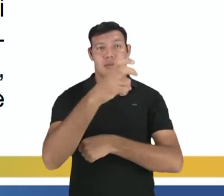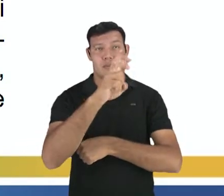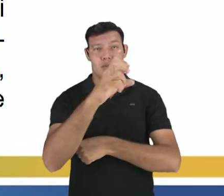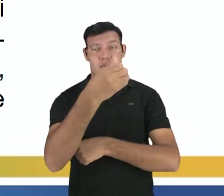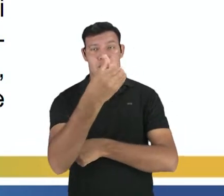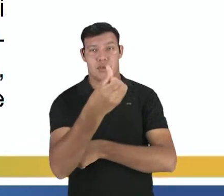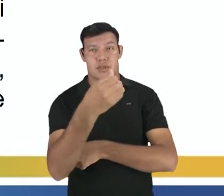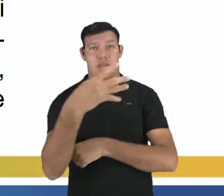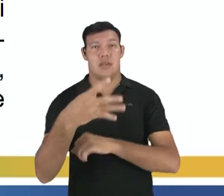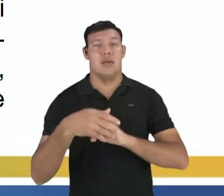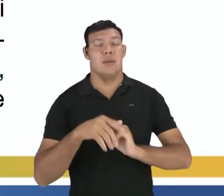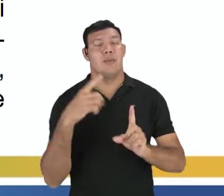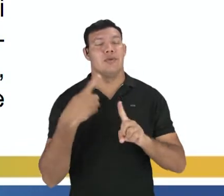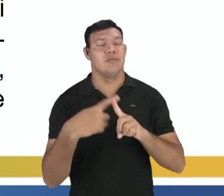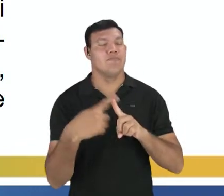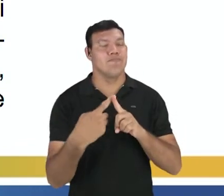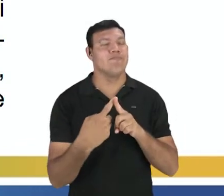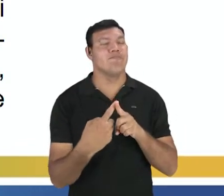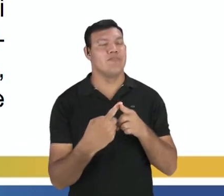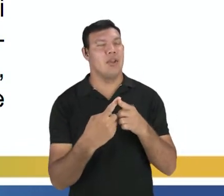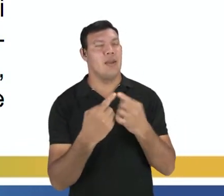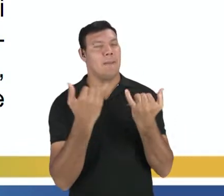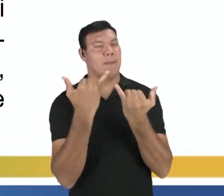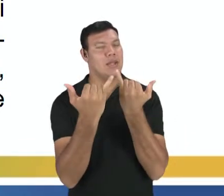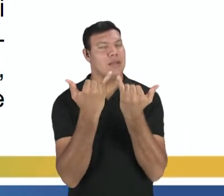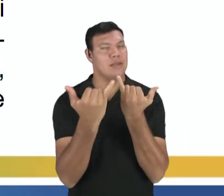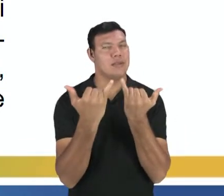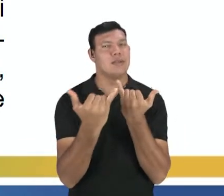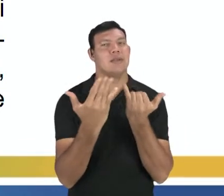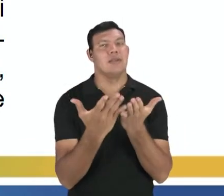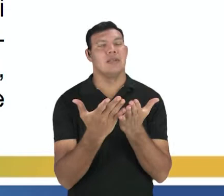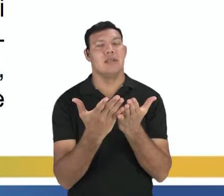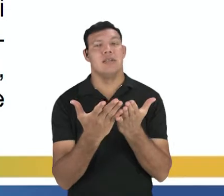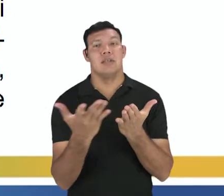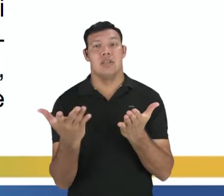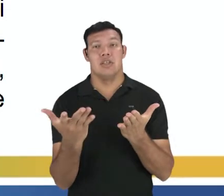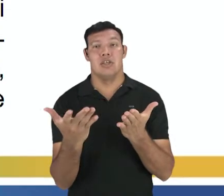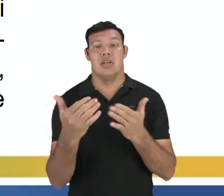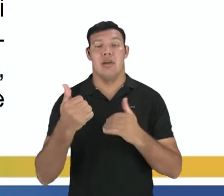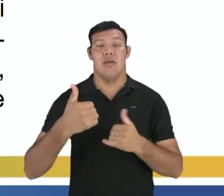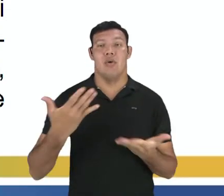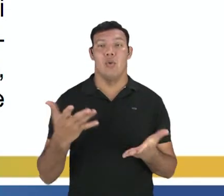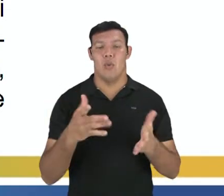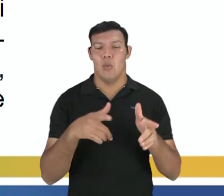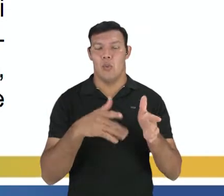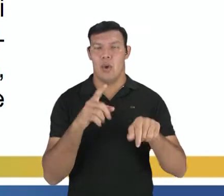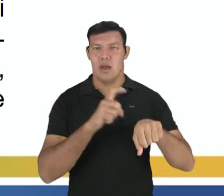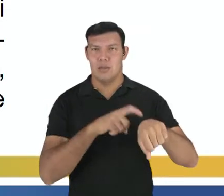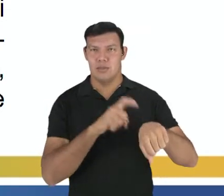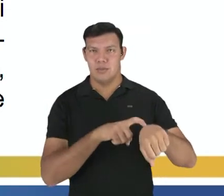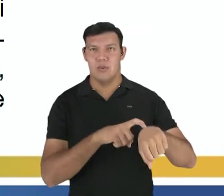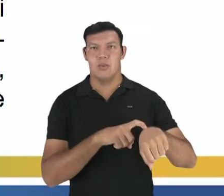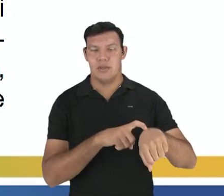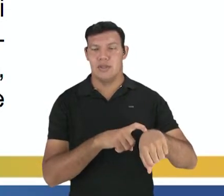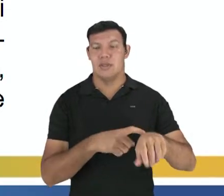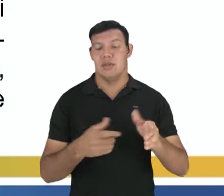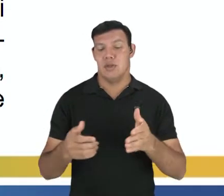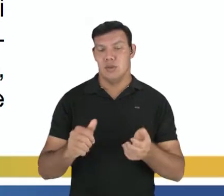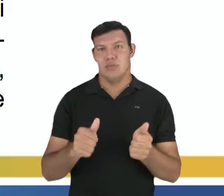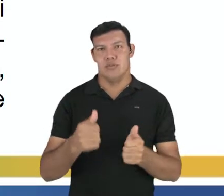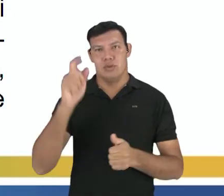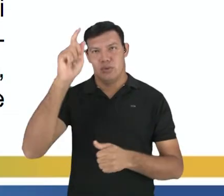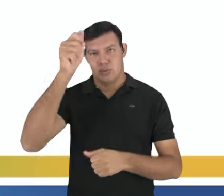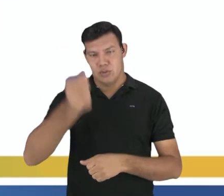chegou-se a essa provável data de 23 de abril de 1564 para o nascimento de